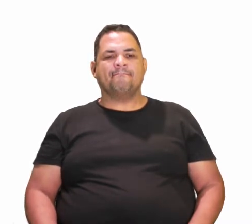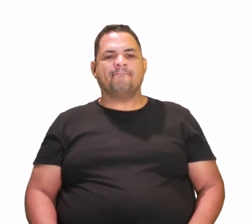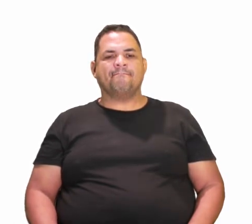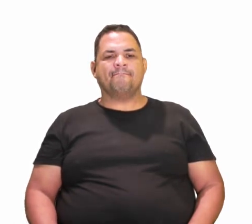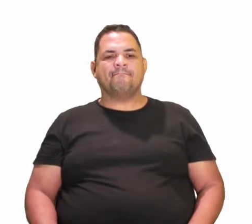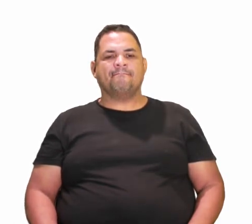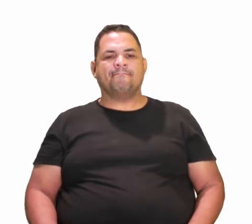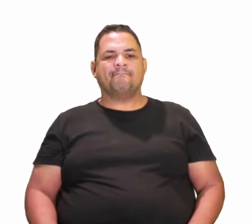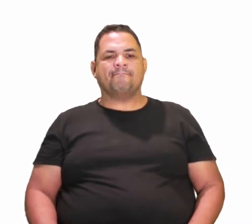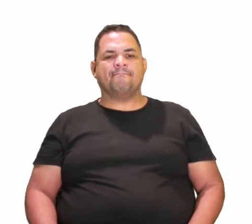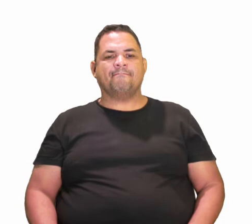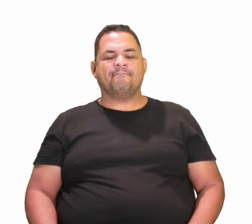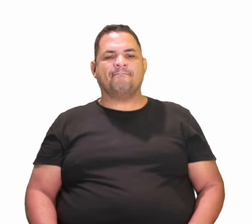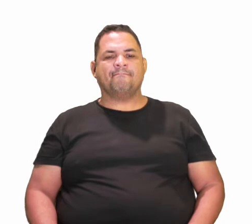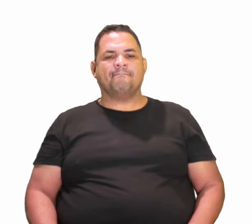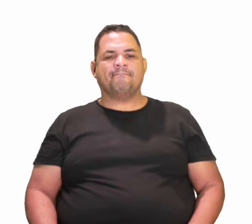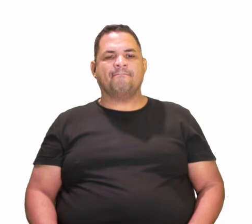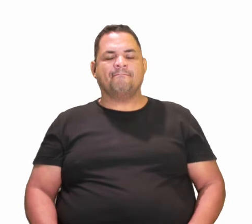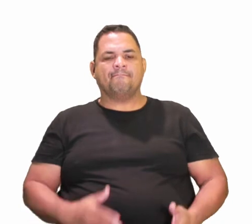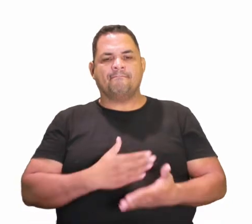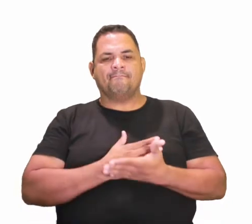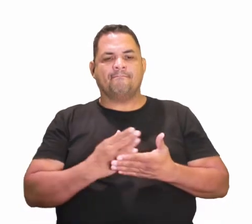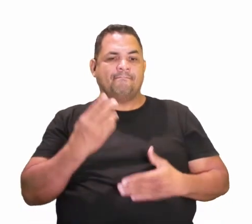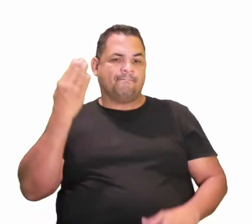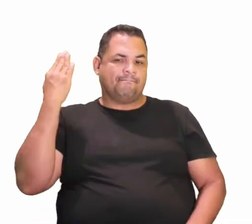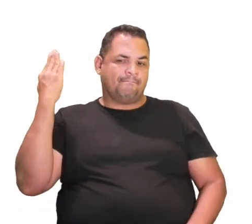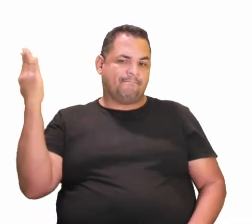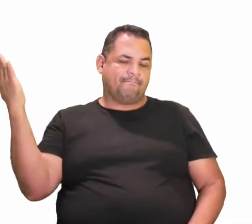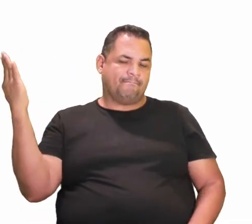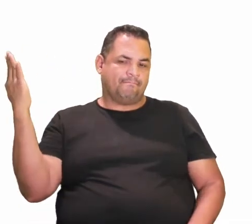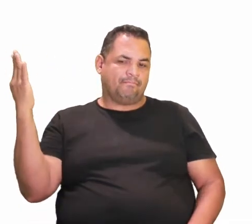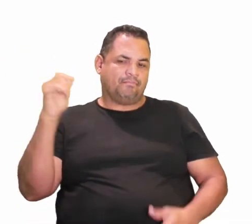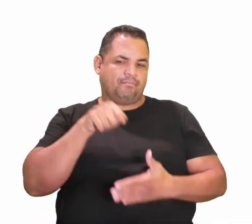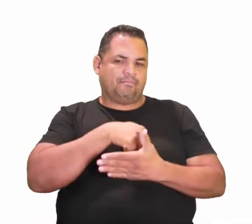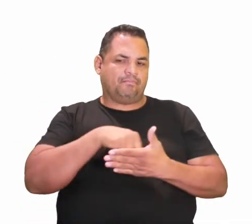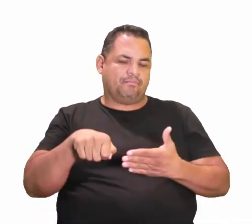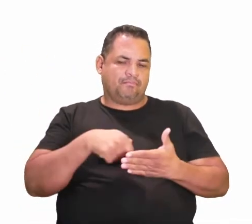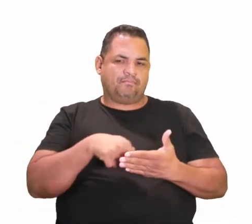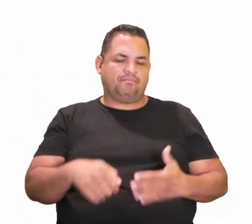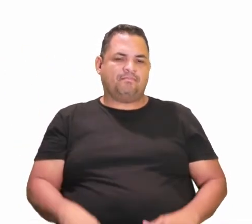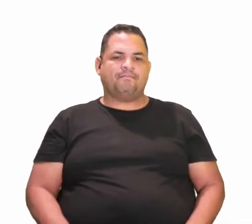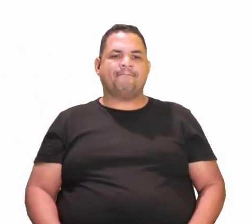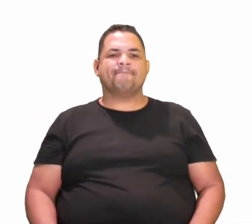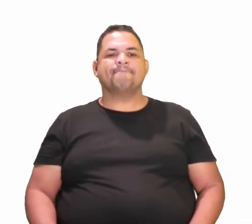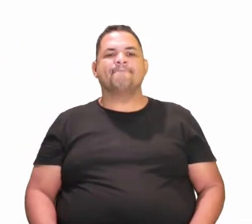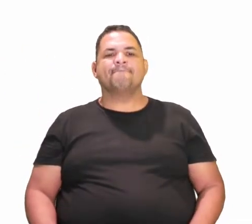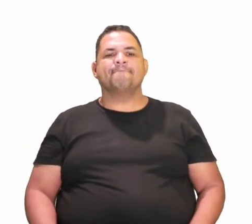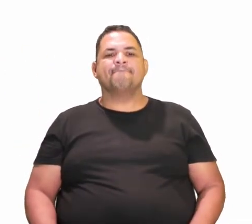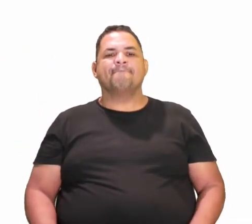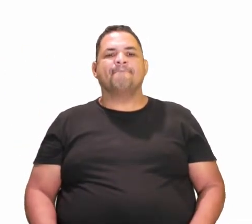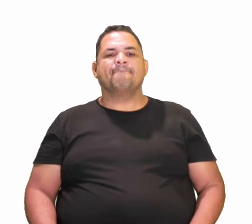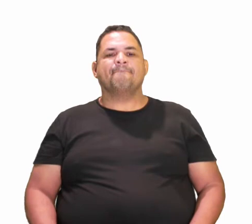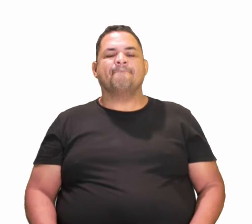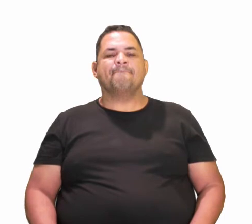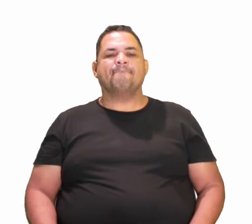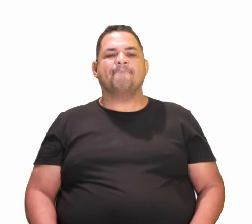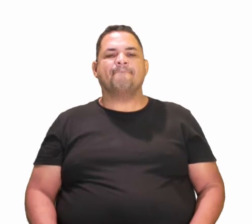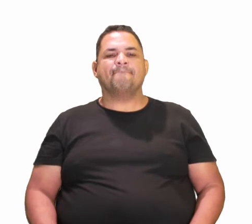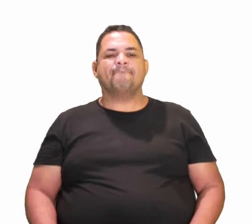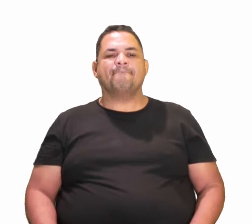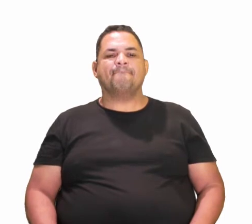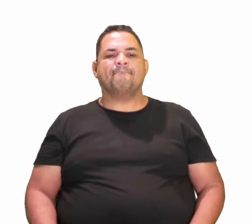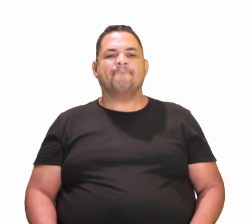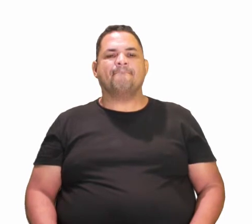esses com todo mundo todo mundo você ia colocar ele só tente ele não colocou resposta animada mas assim